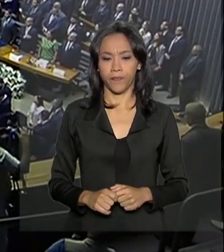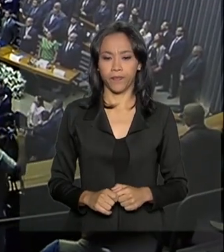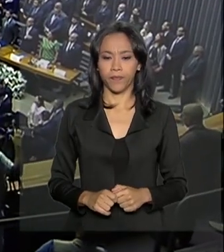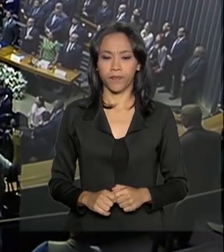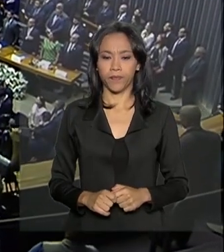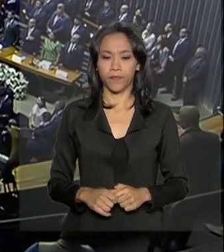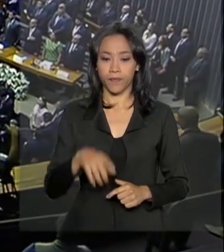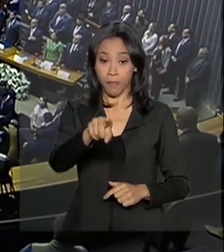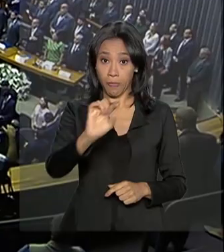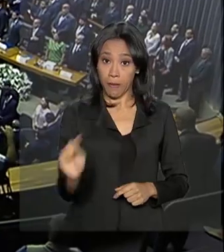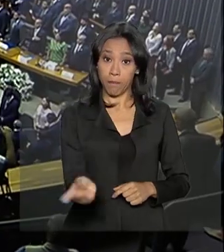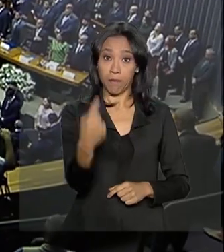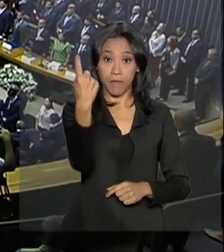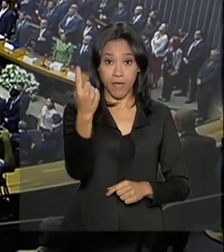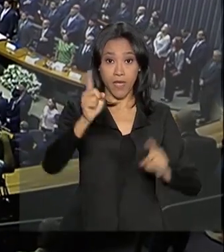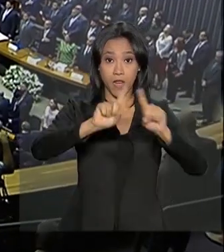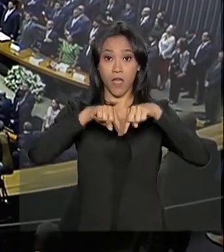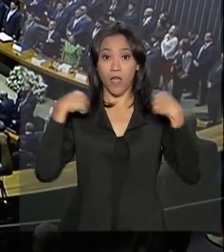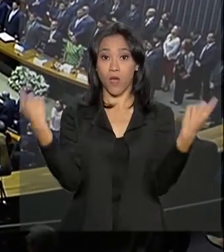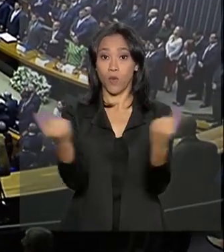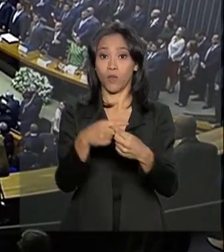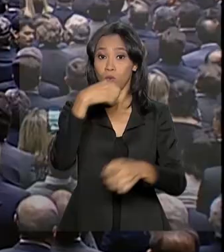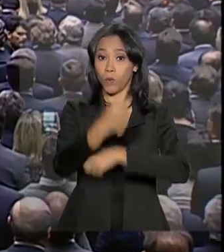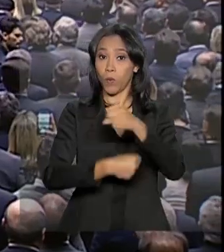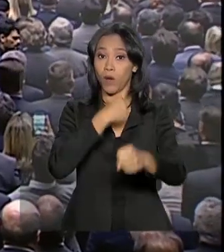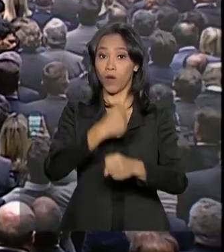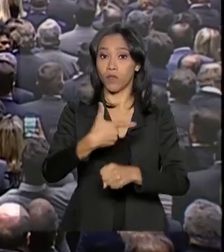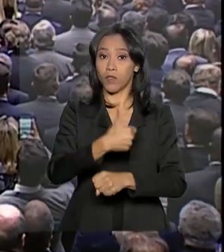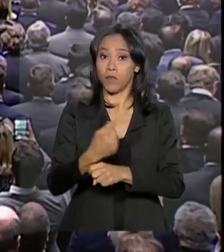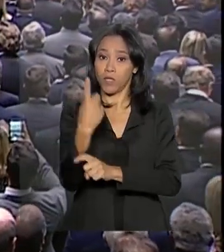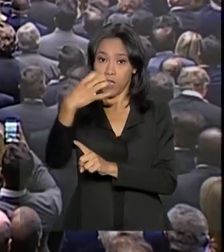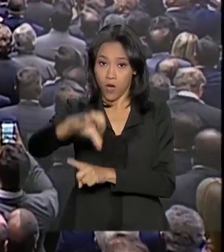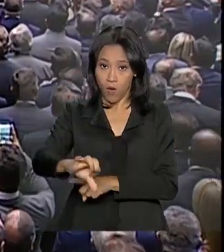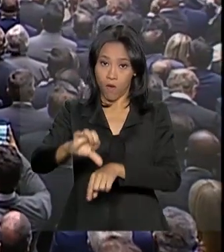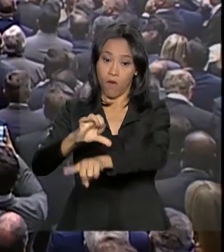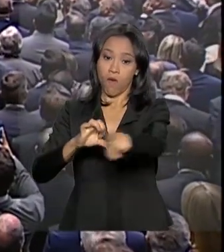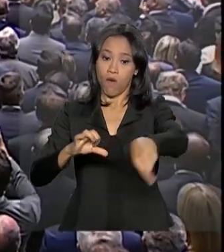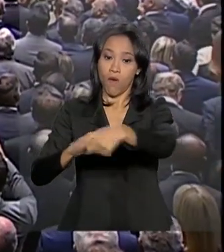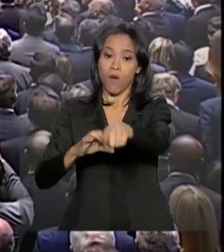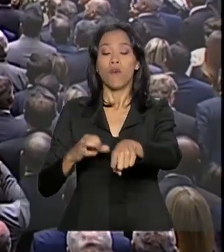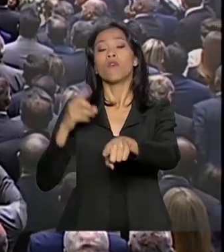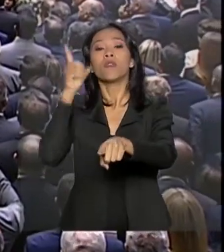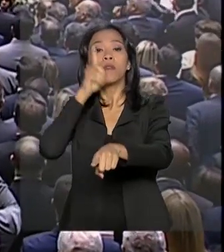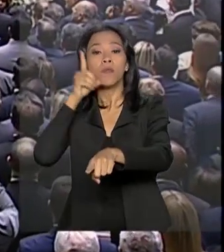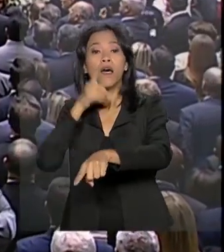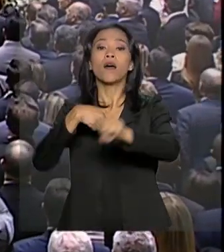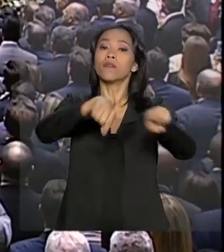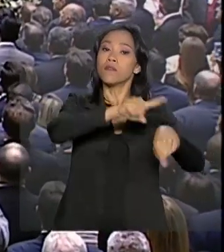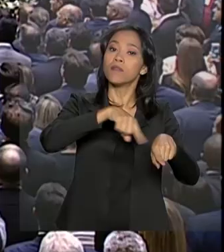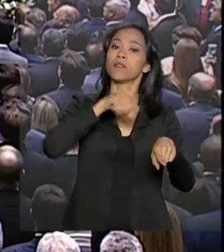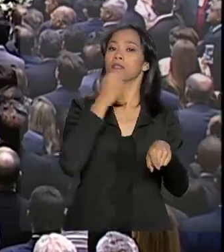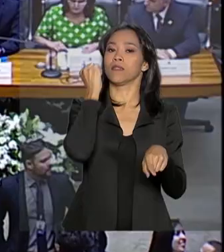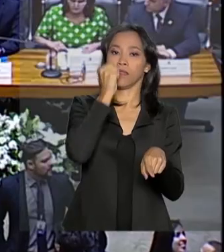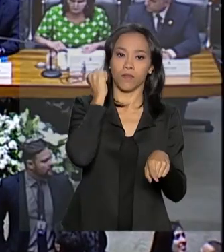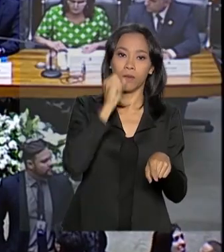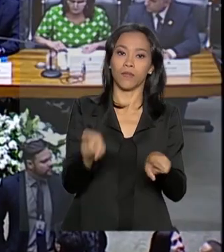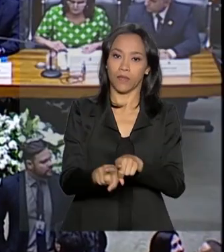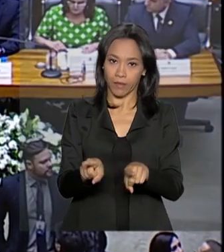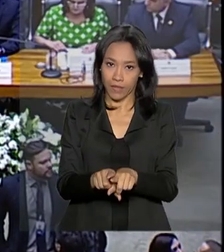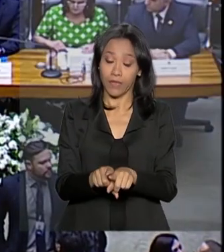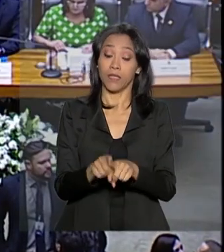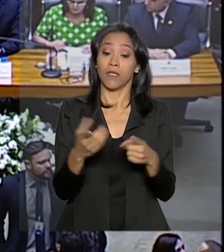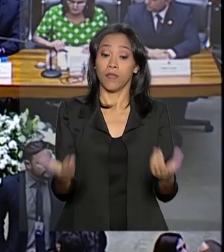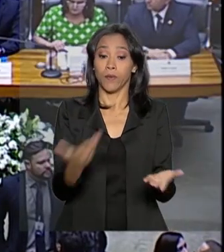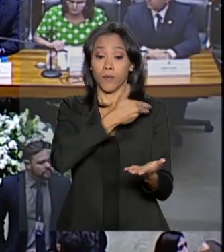Na primeira sessão legislativa do ano, com os deputados federais e senadores recém-empoçados, o governo